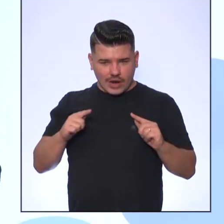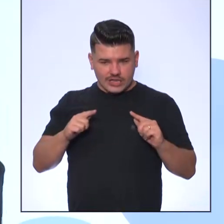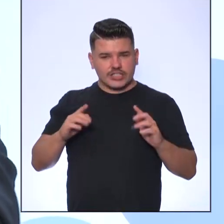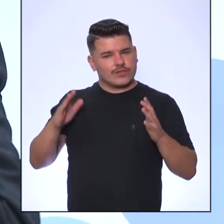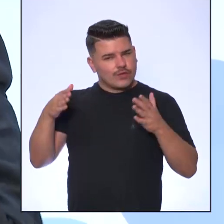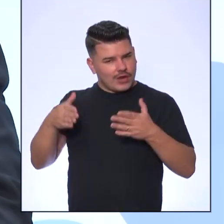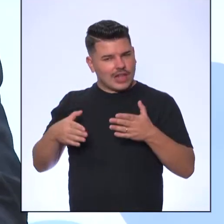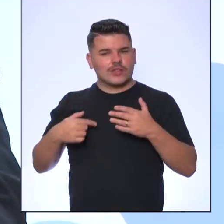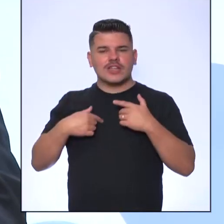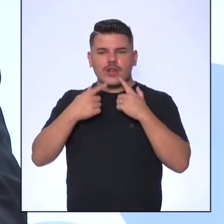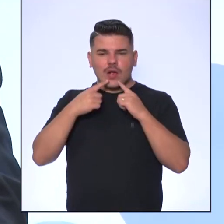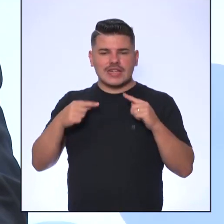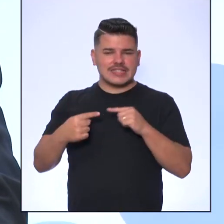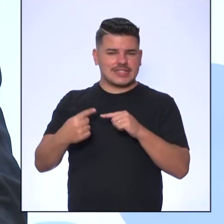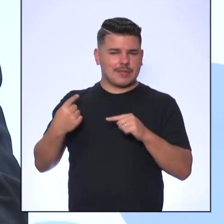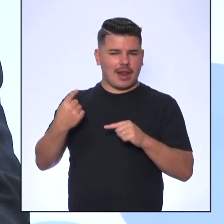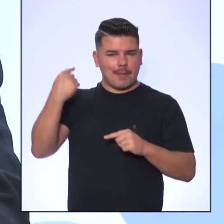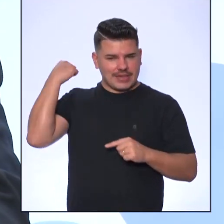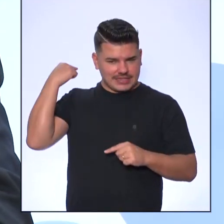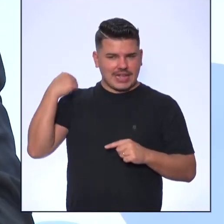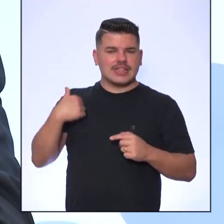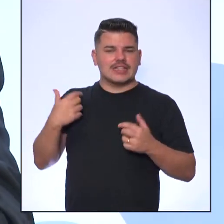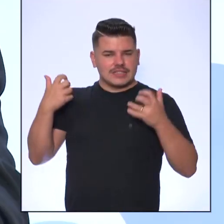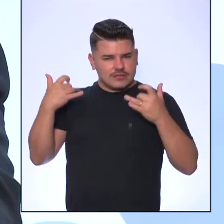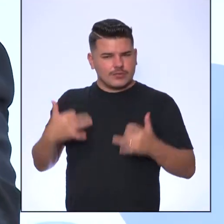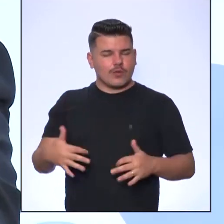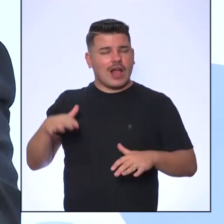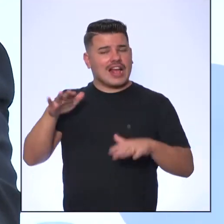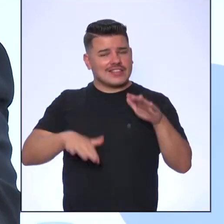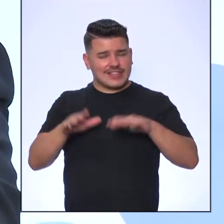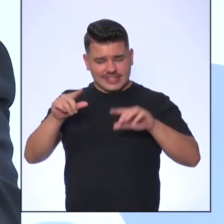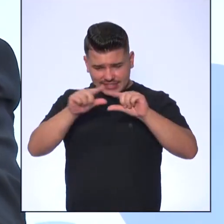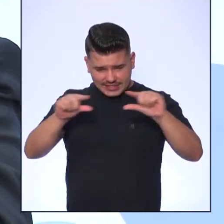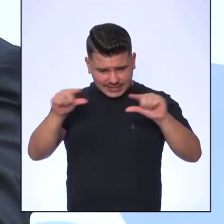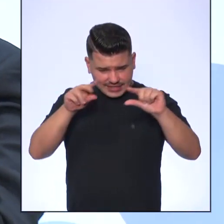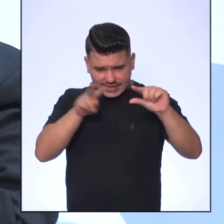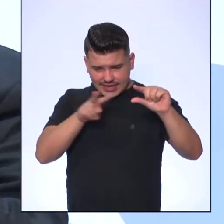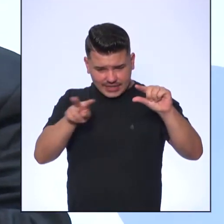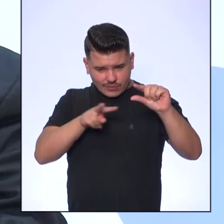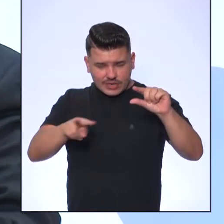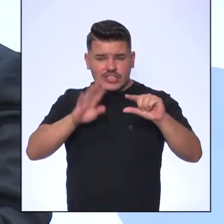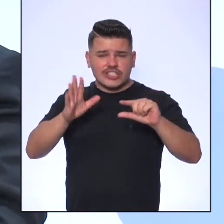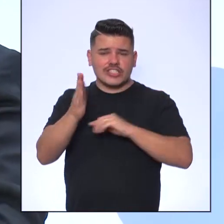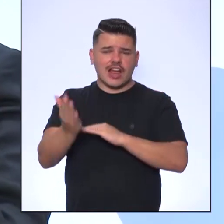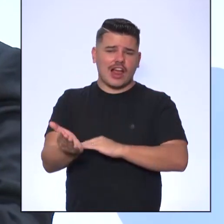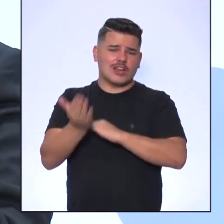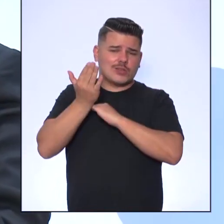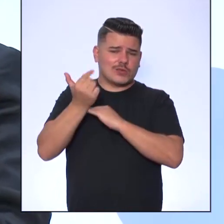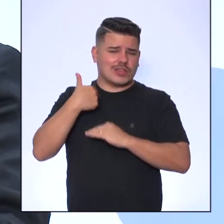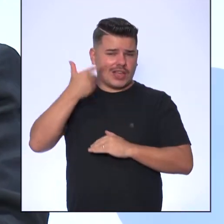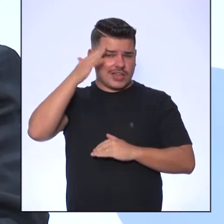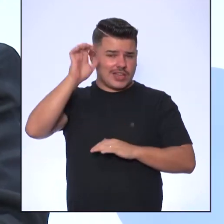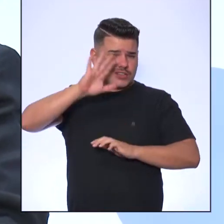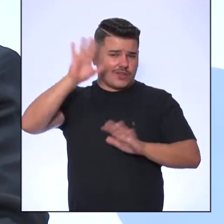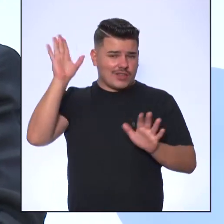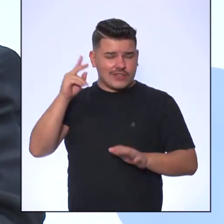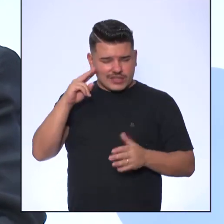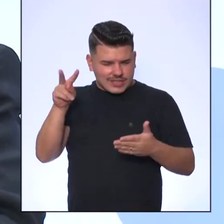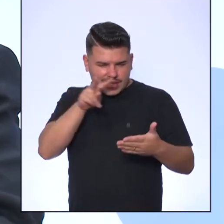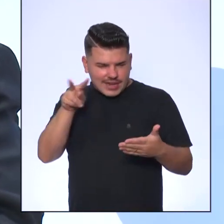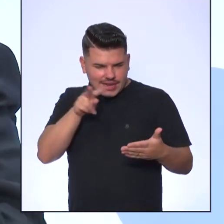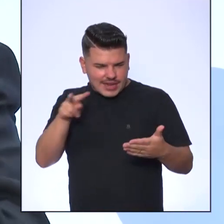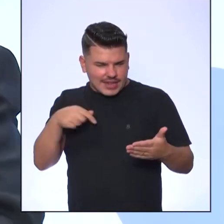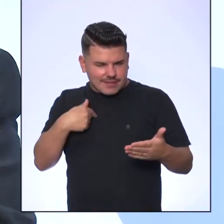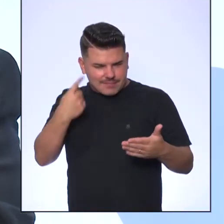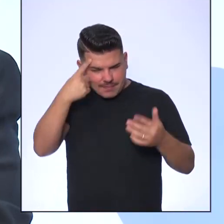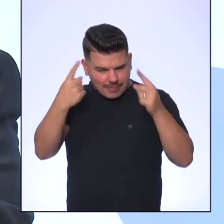linguagens, né? Ele falou na semana passada que muitas vezes a própria introdução da questão traz a solução da própria questão. Muitas vezes, se você ler e